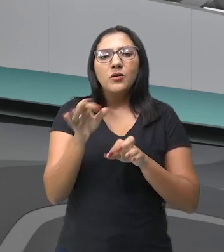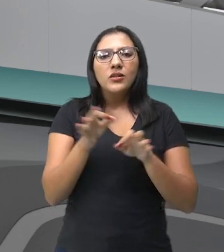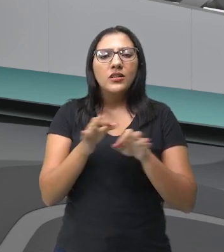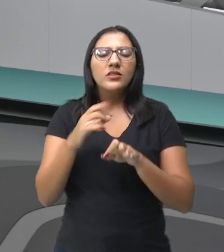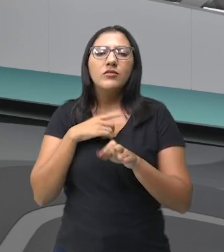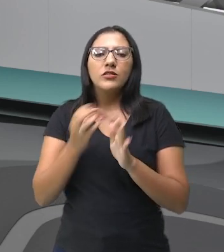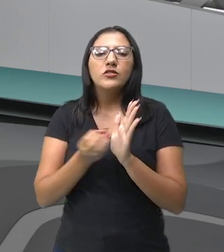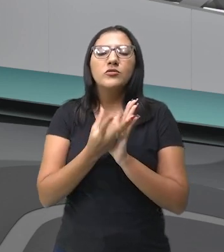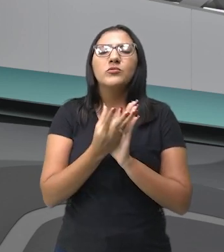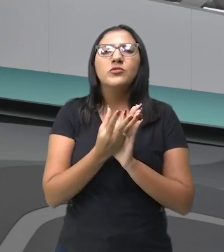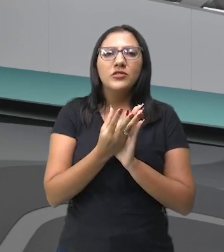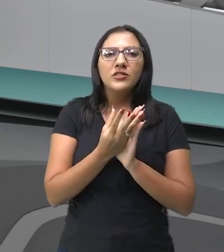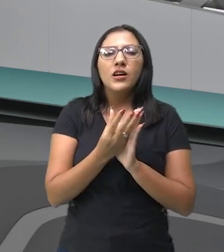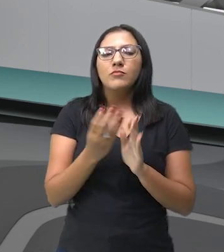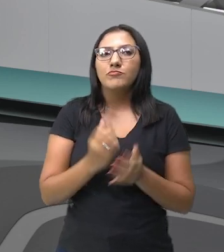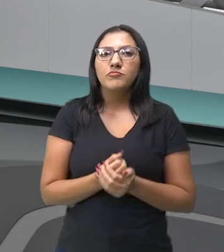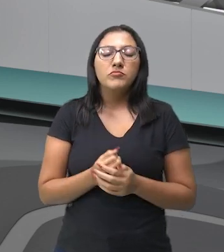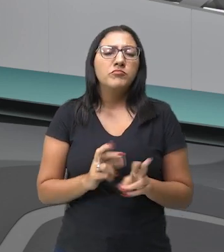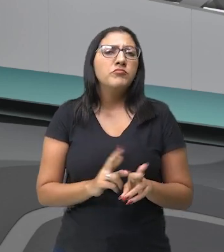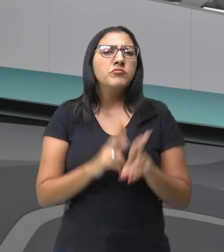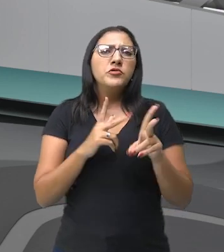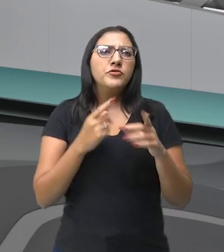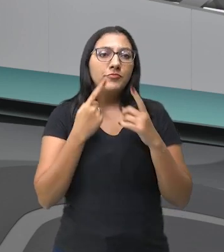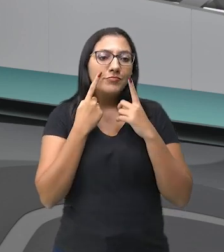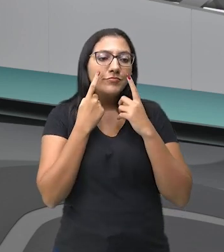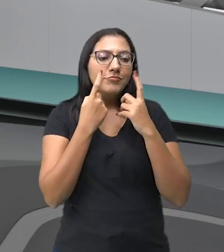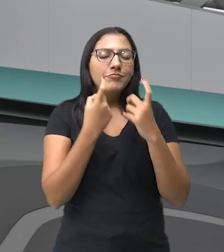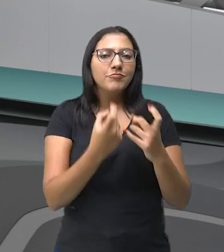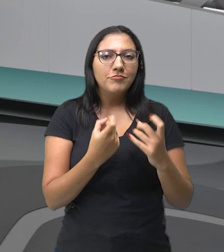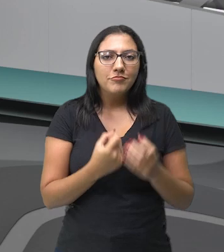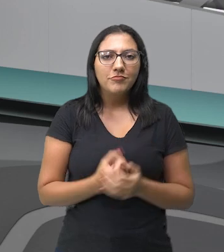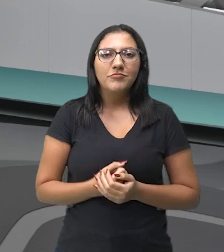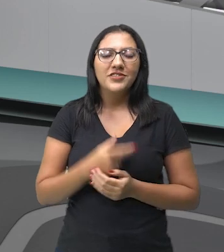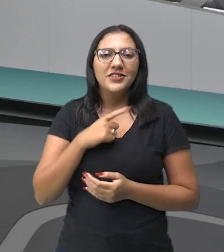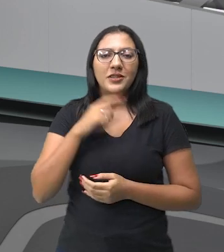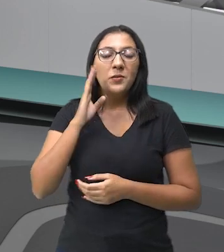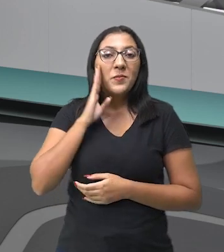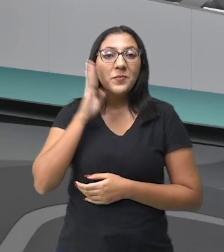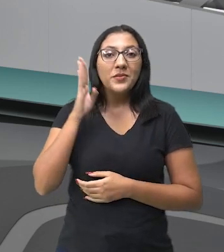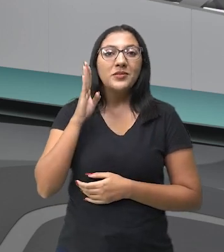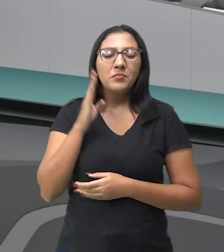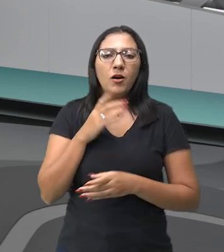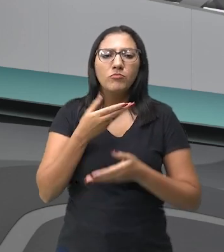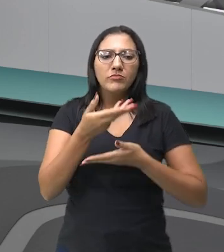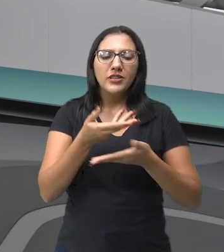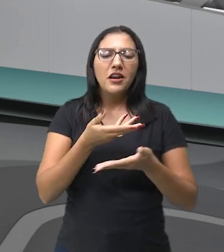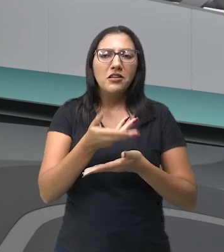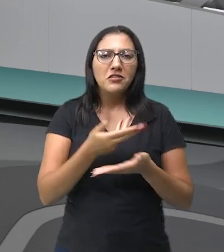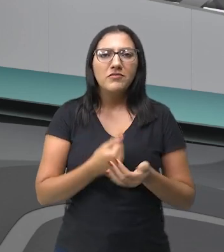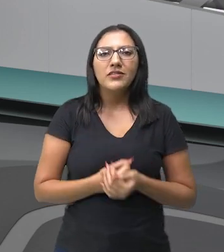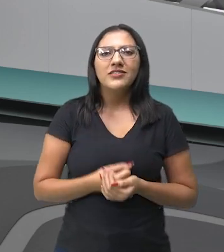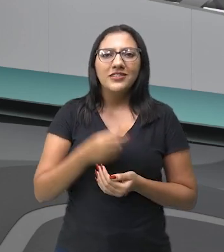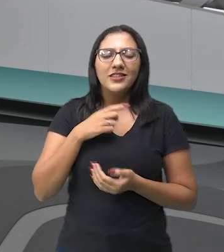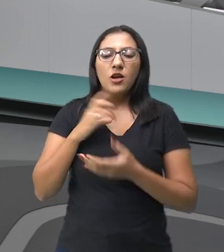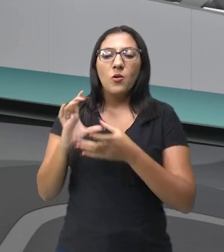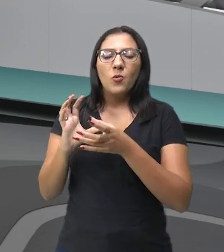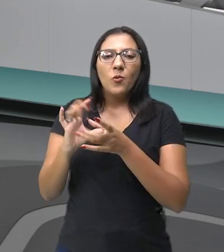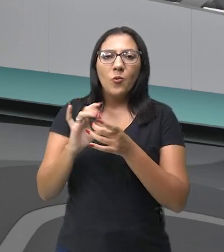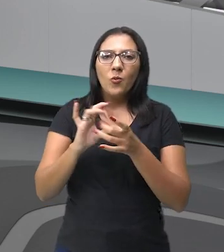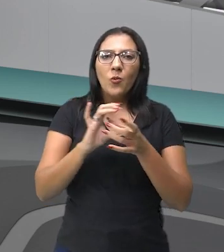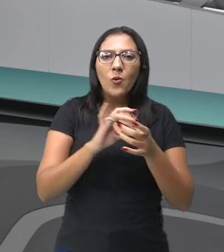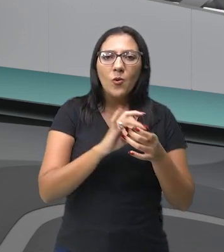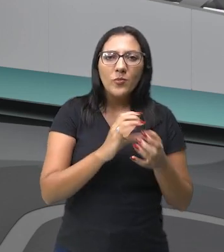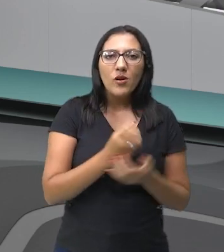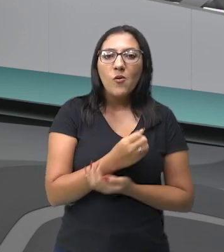vai surgir de uma maneira ainda mais atrativa visualmente, ainda mais interativa e combinando ainda